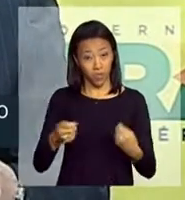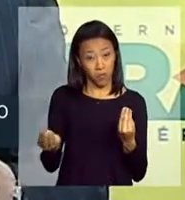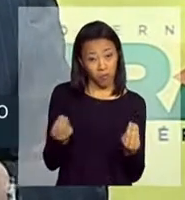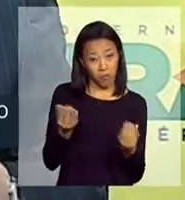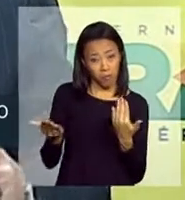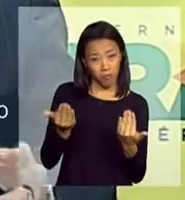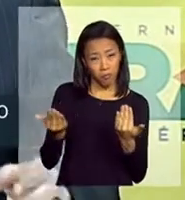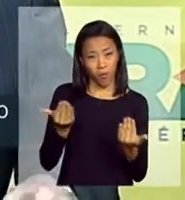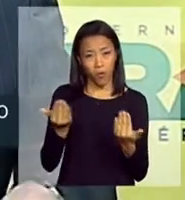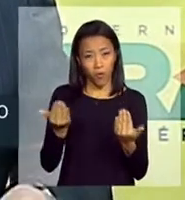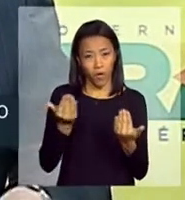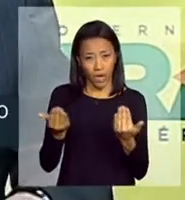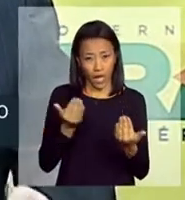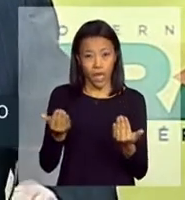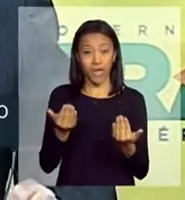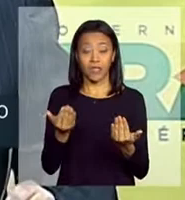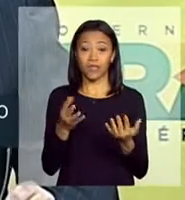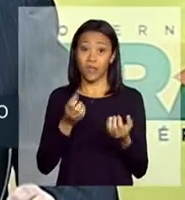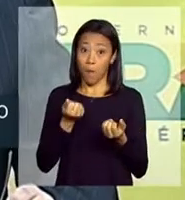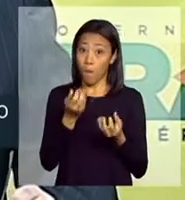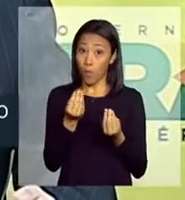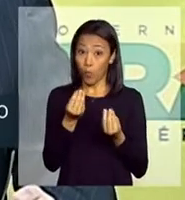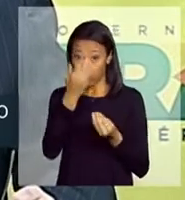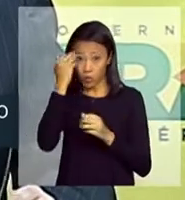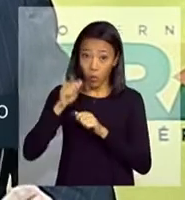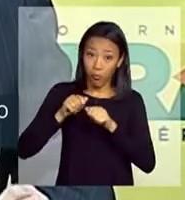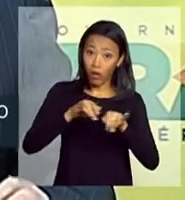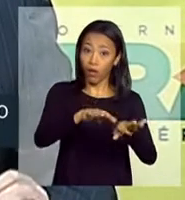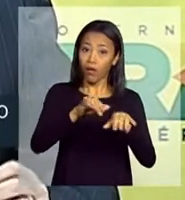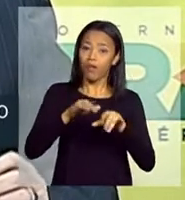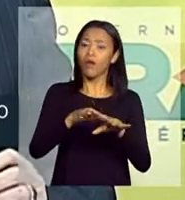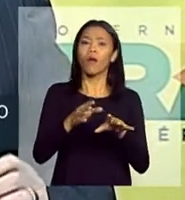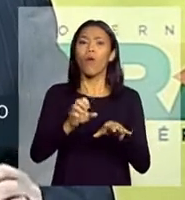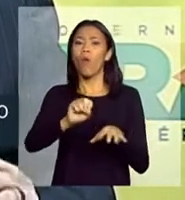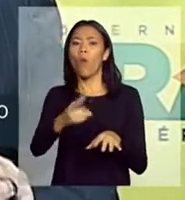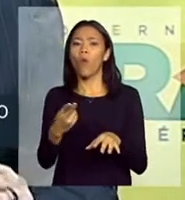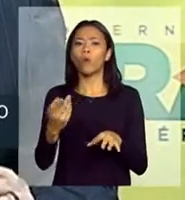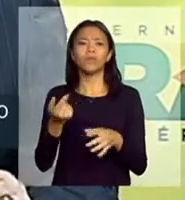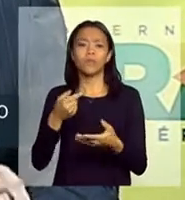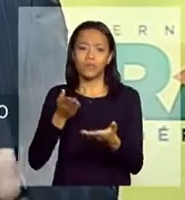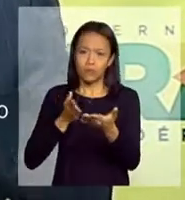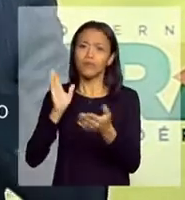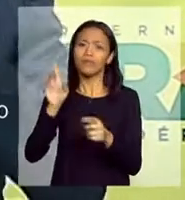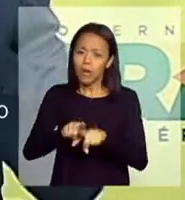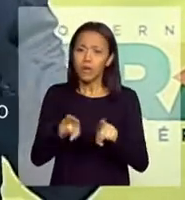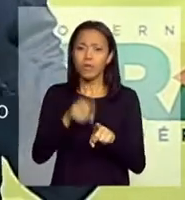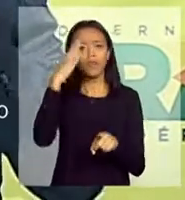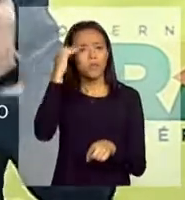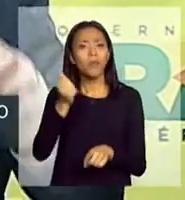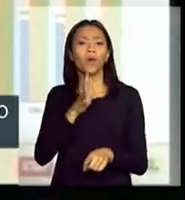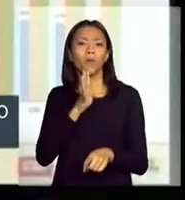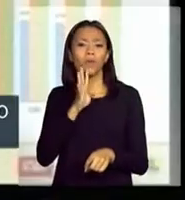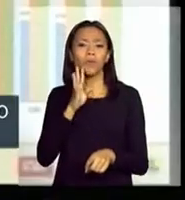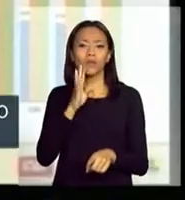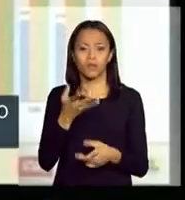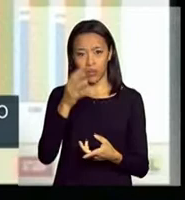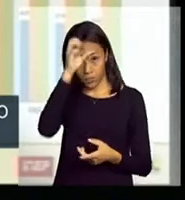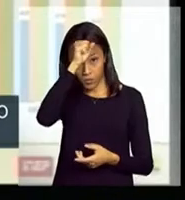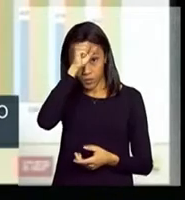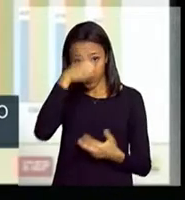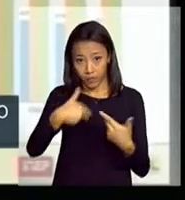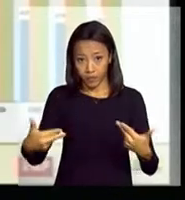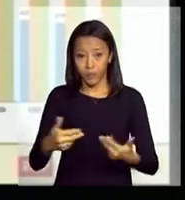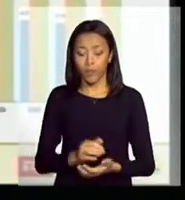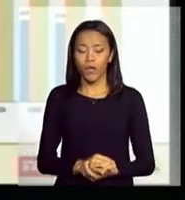proficiência o fluxo mas não houve uma evolução muito importante do fluxo ao longo desses últimos 12 anos